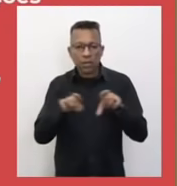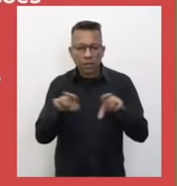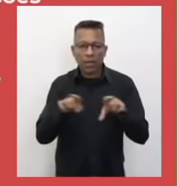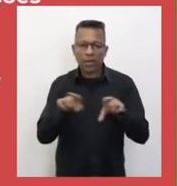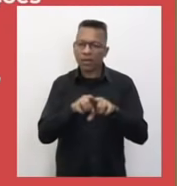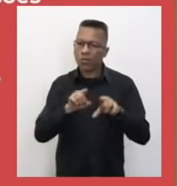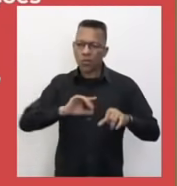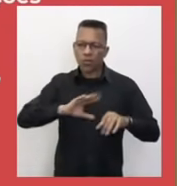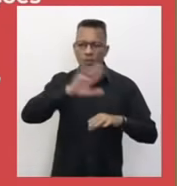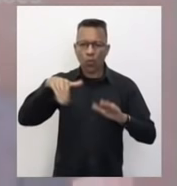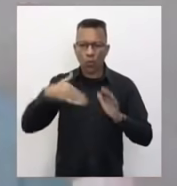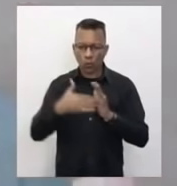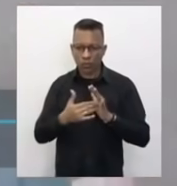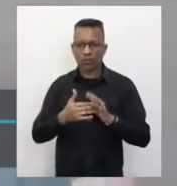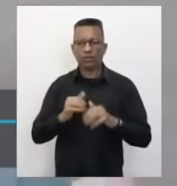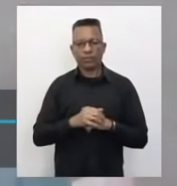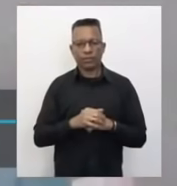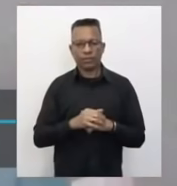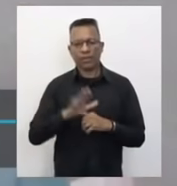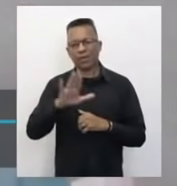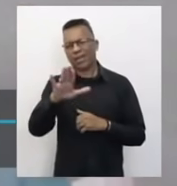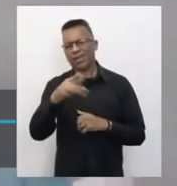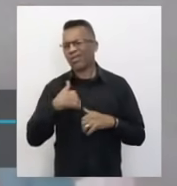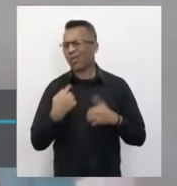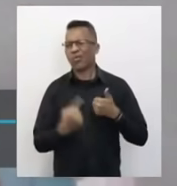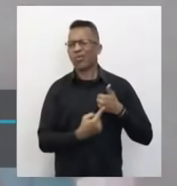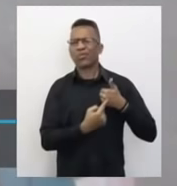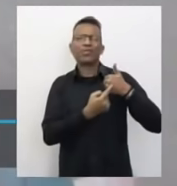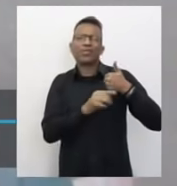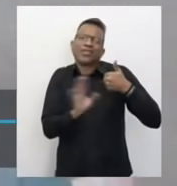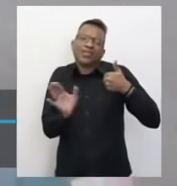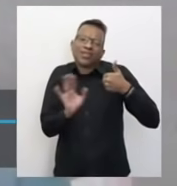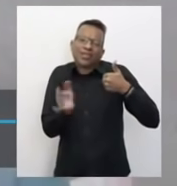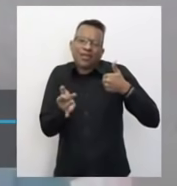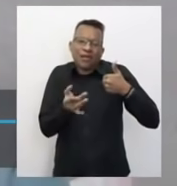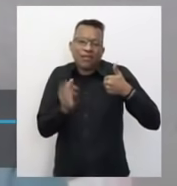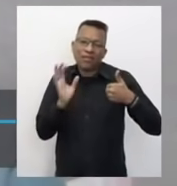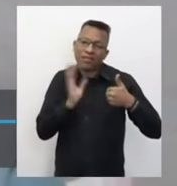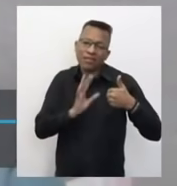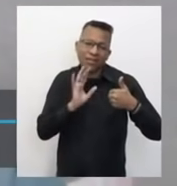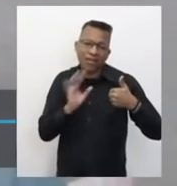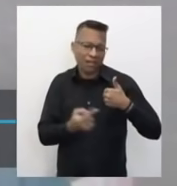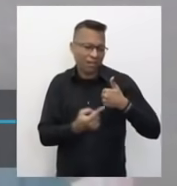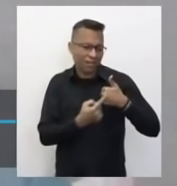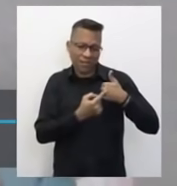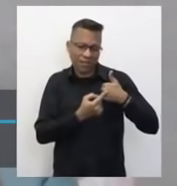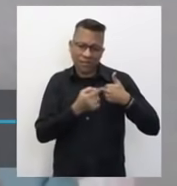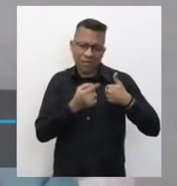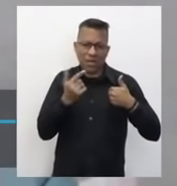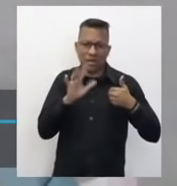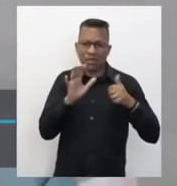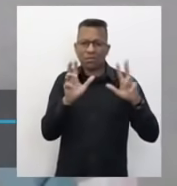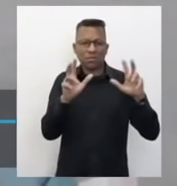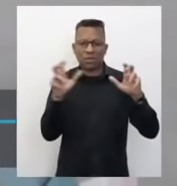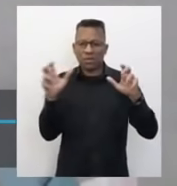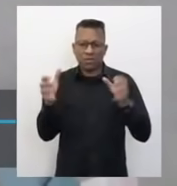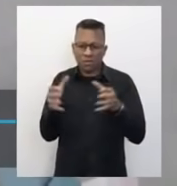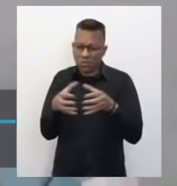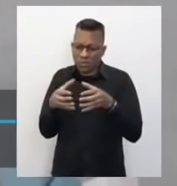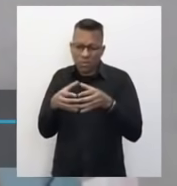nacional. Ah, mas eu só curti uma postagem que trazia algo que falava mal de determinado grupo